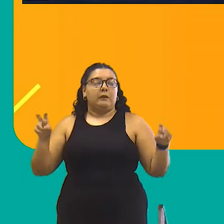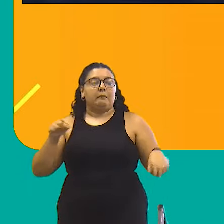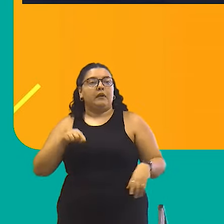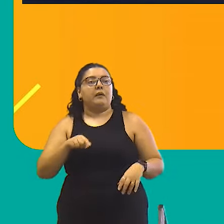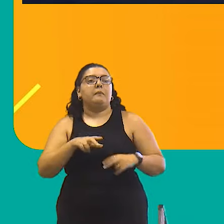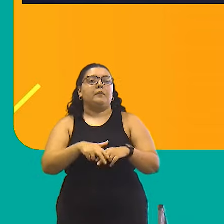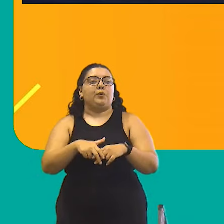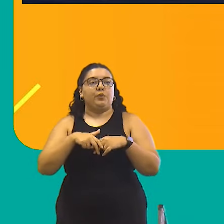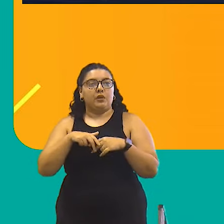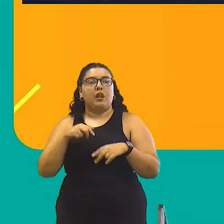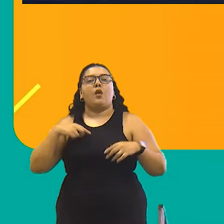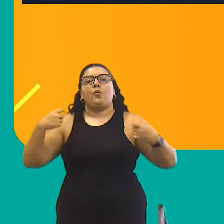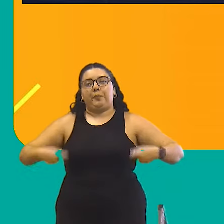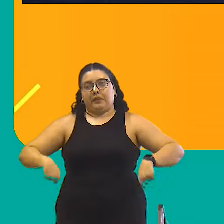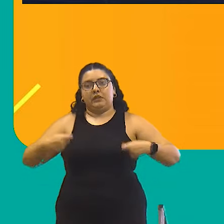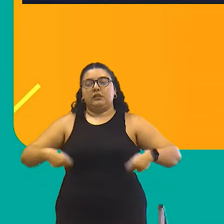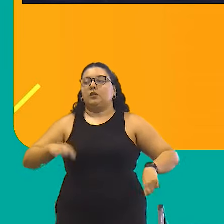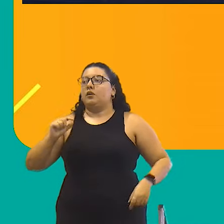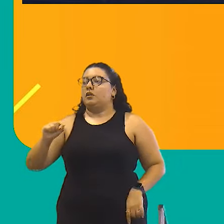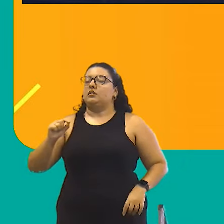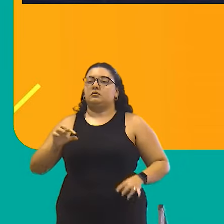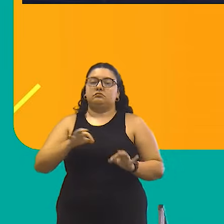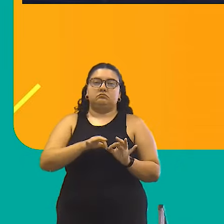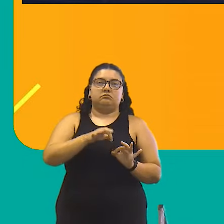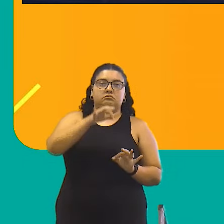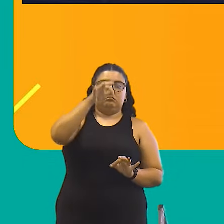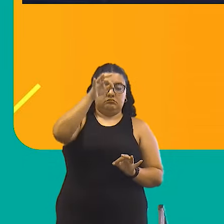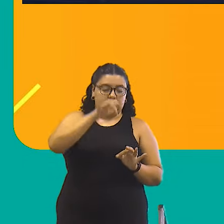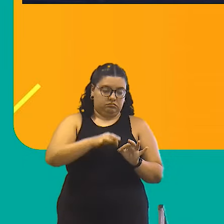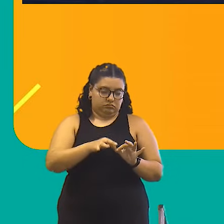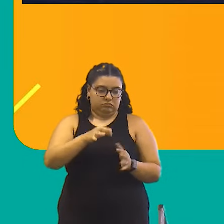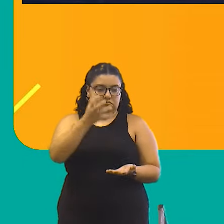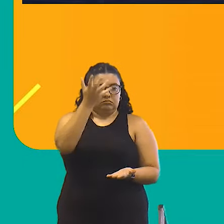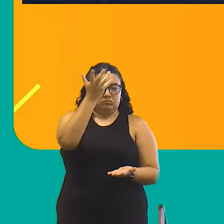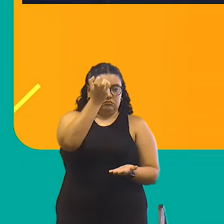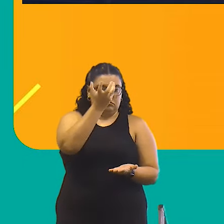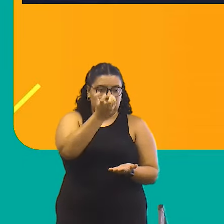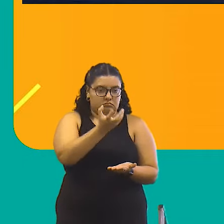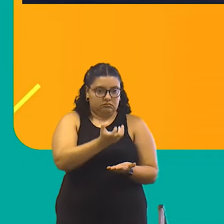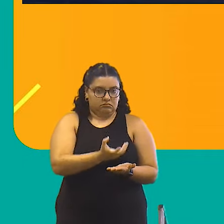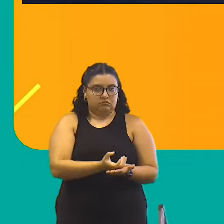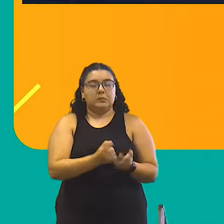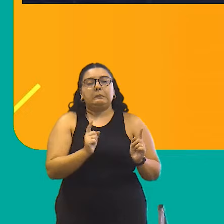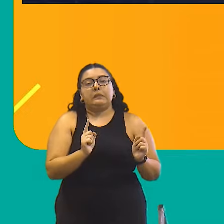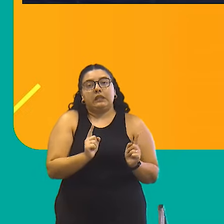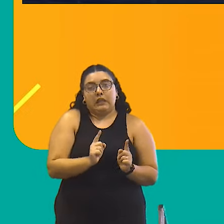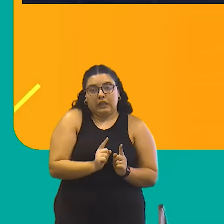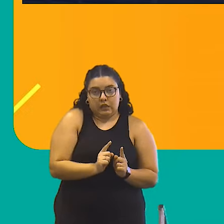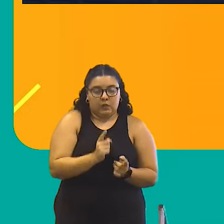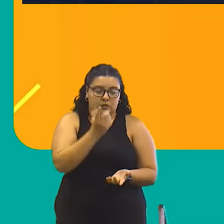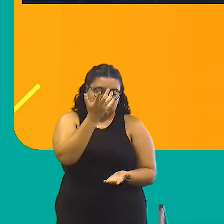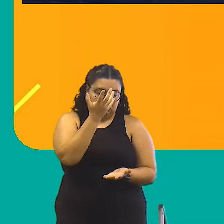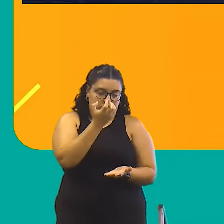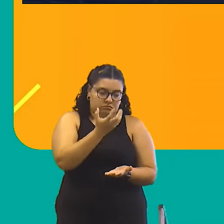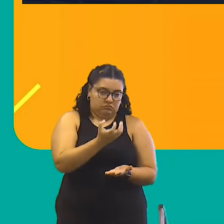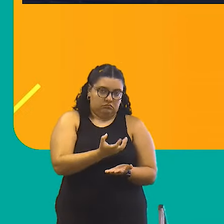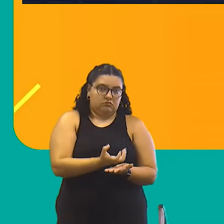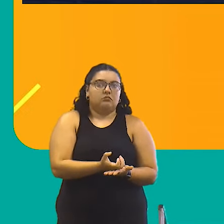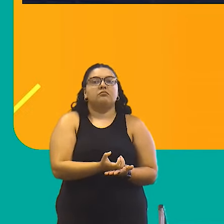por isso, eu preciso que o comprimento de onda seja bem miudinho. Ele falou.